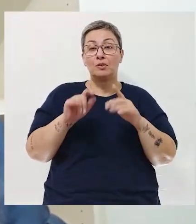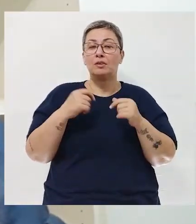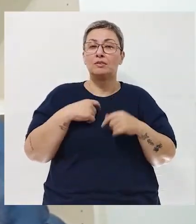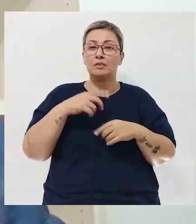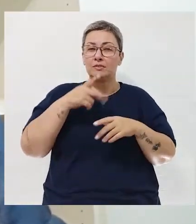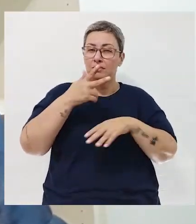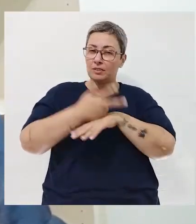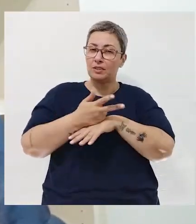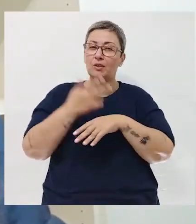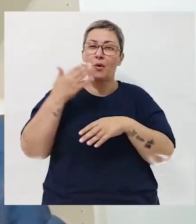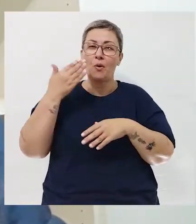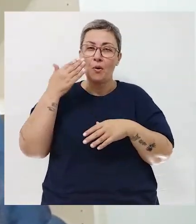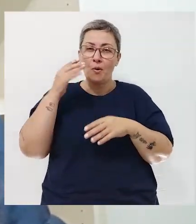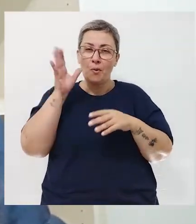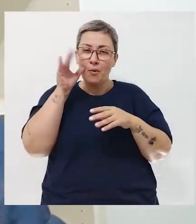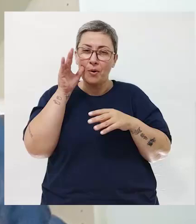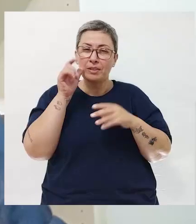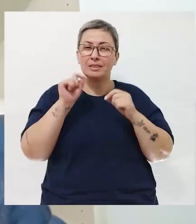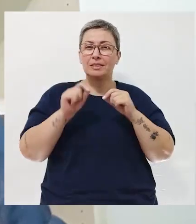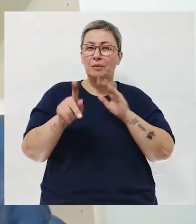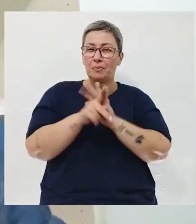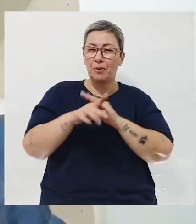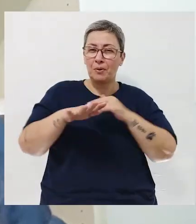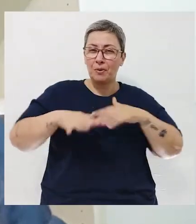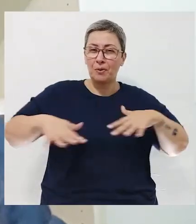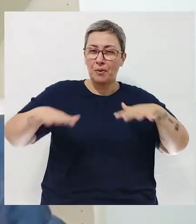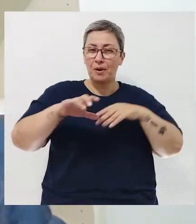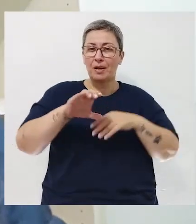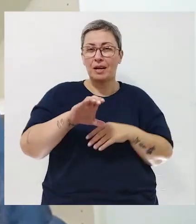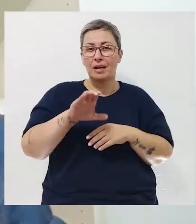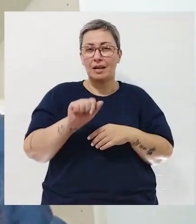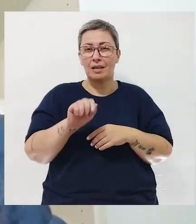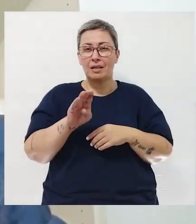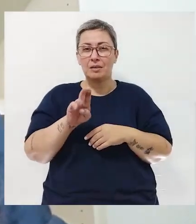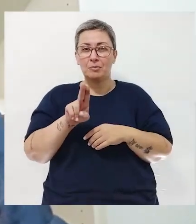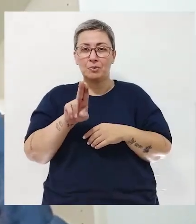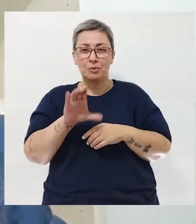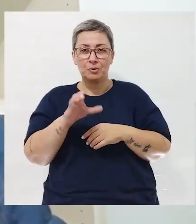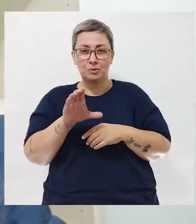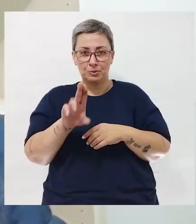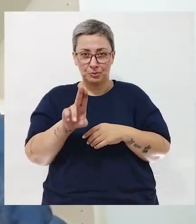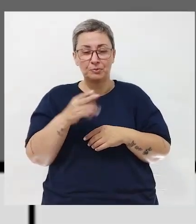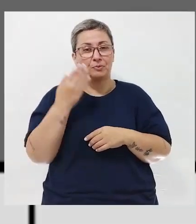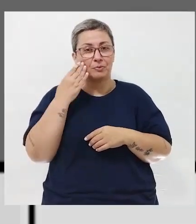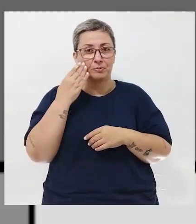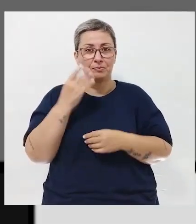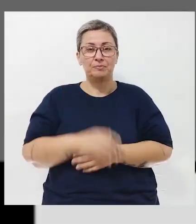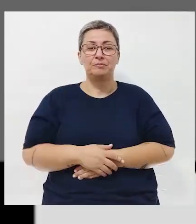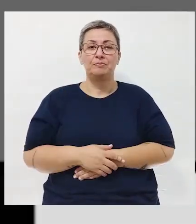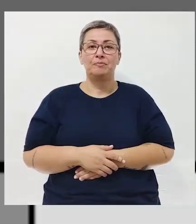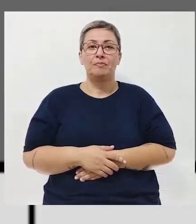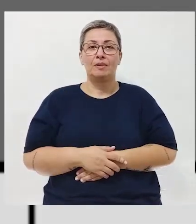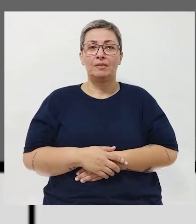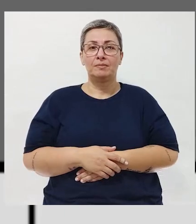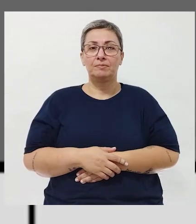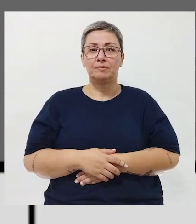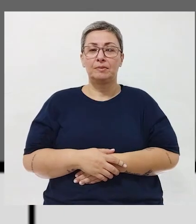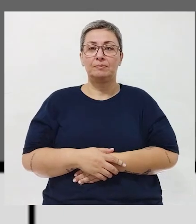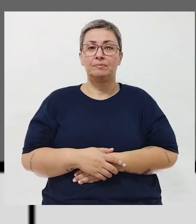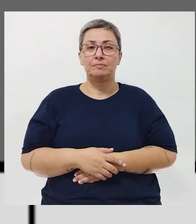traz algumas curiosidades sobre a região do Cabuçu. Vamos lá?